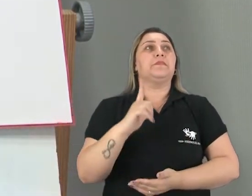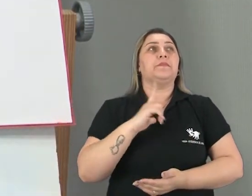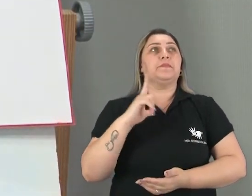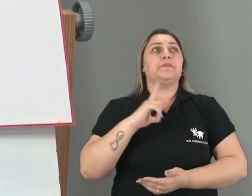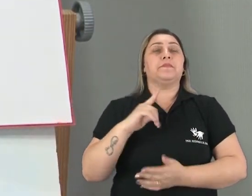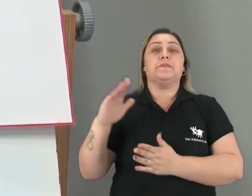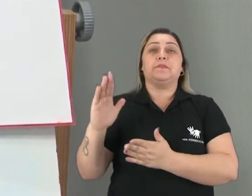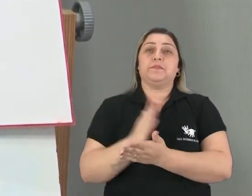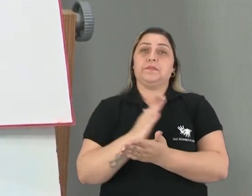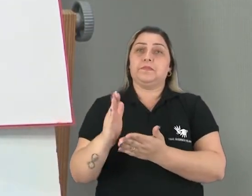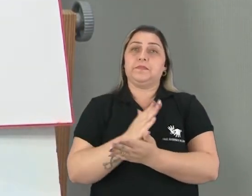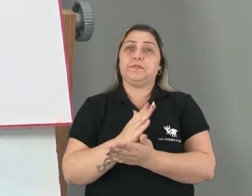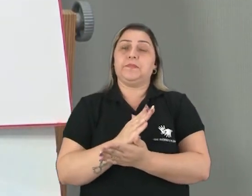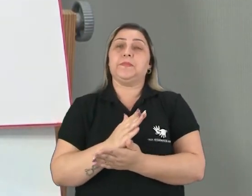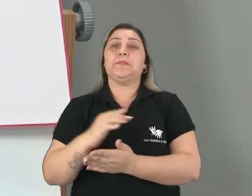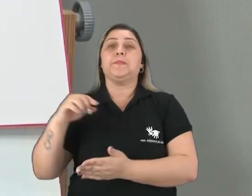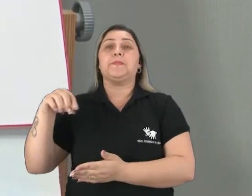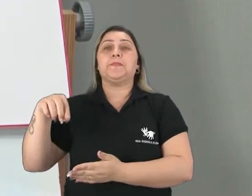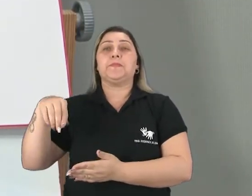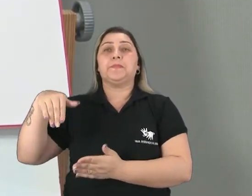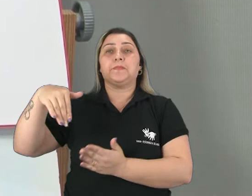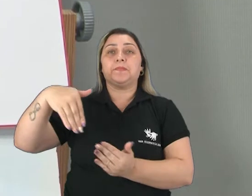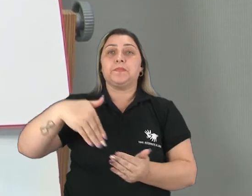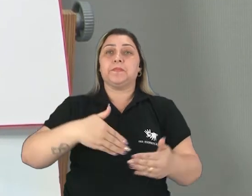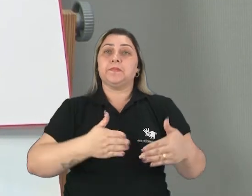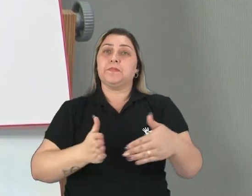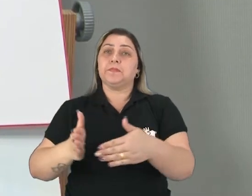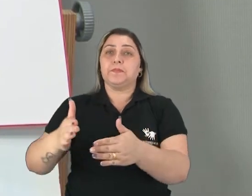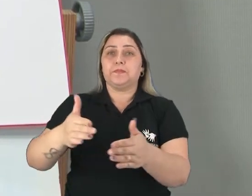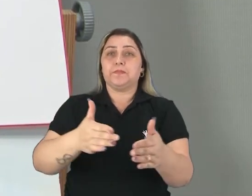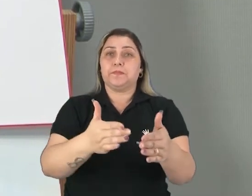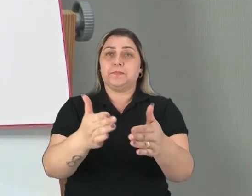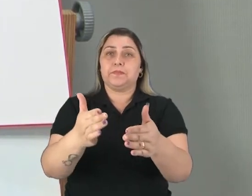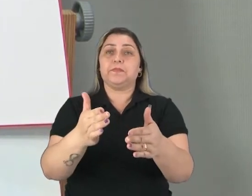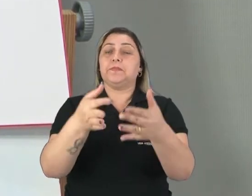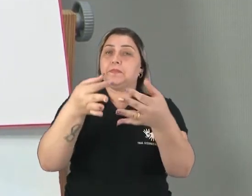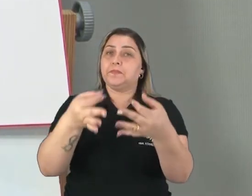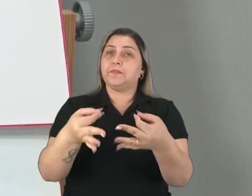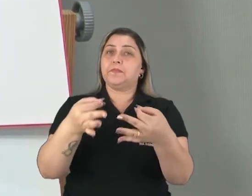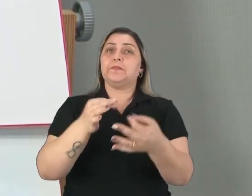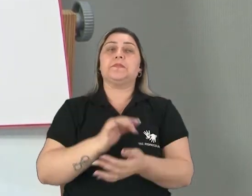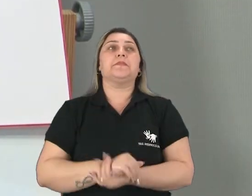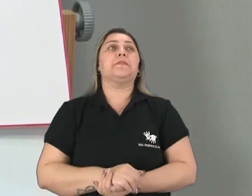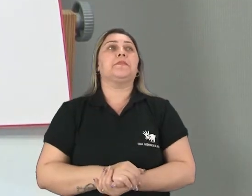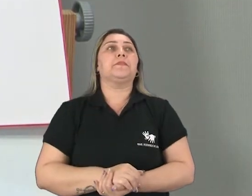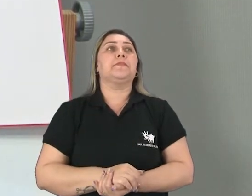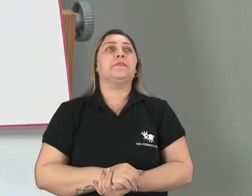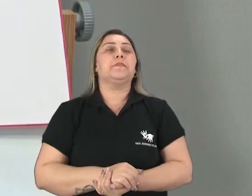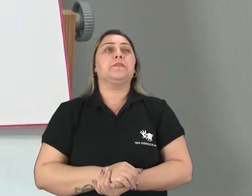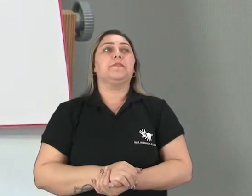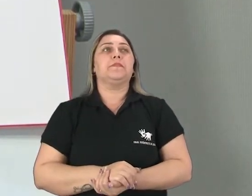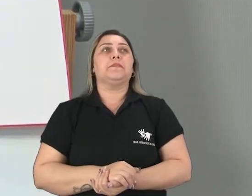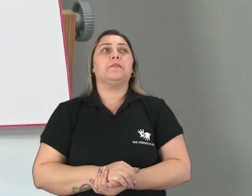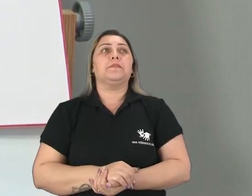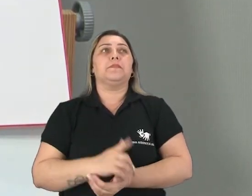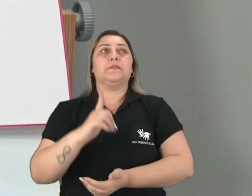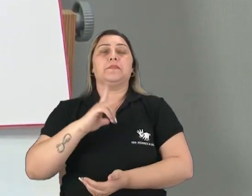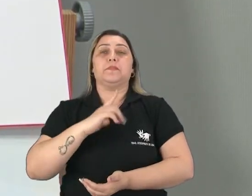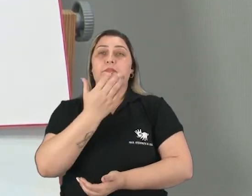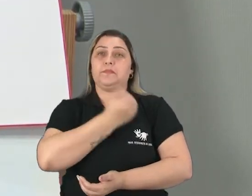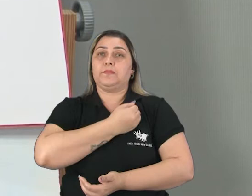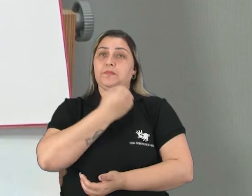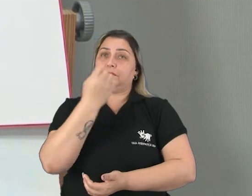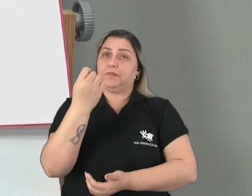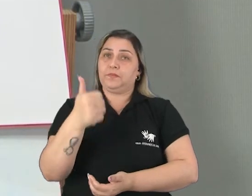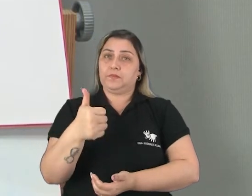aqui alguns percursos, alguns caminhos a seguir, certo? Então, aqui nós temos o número